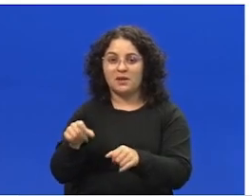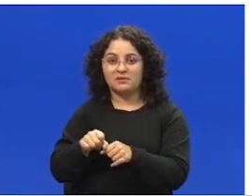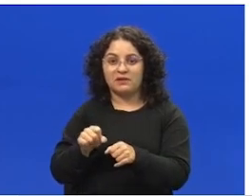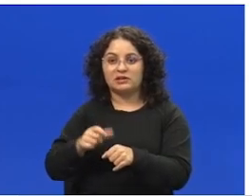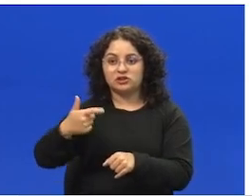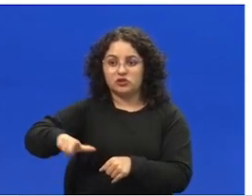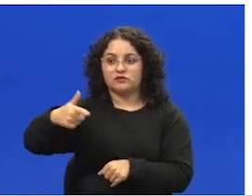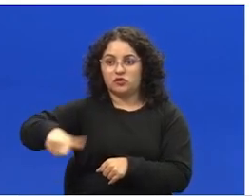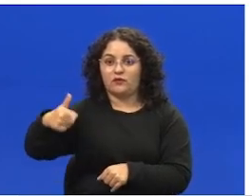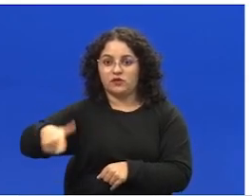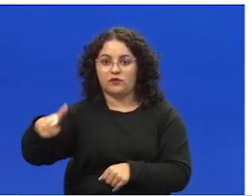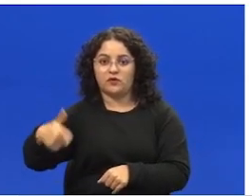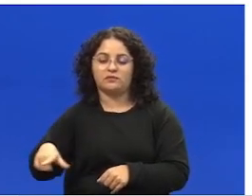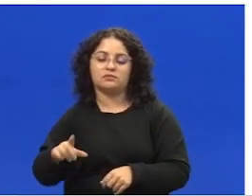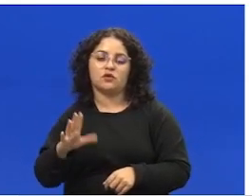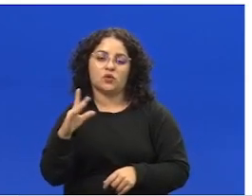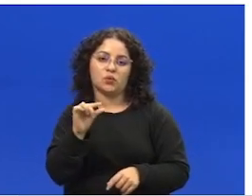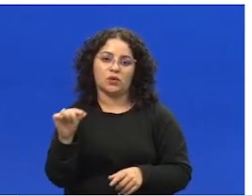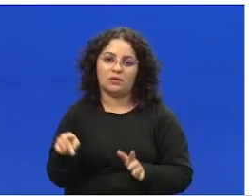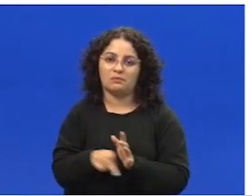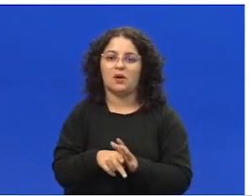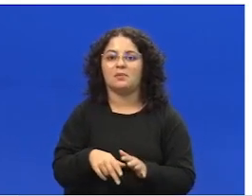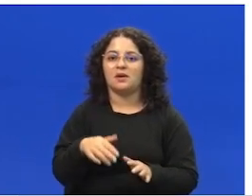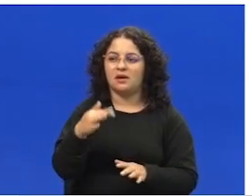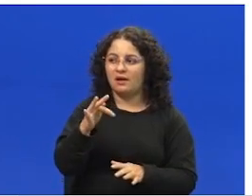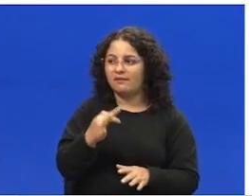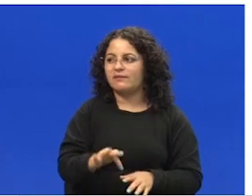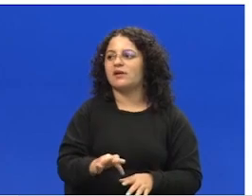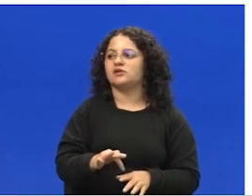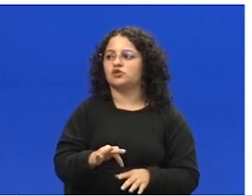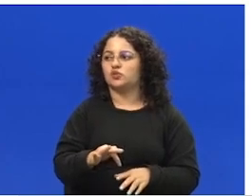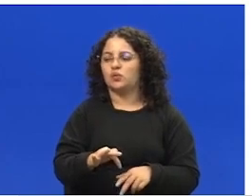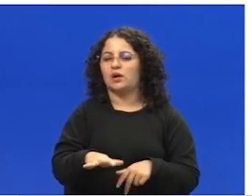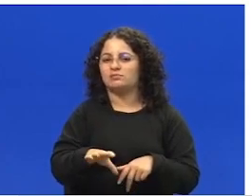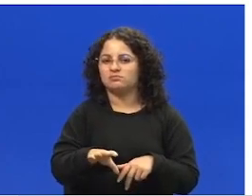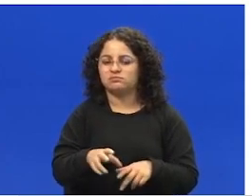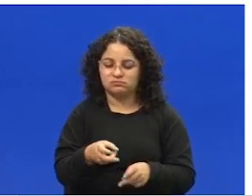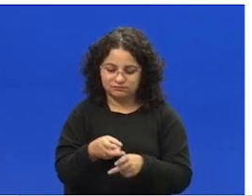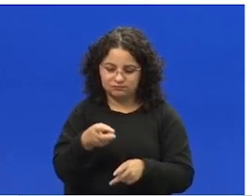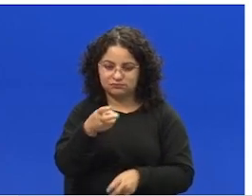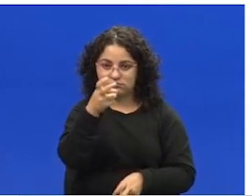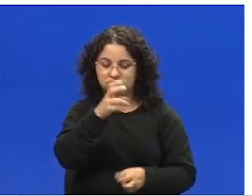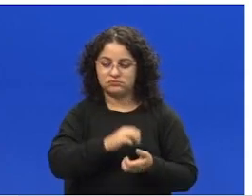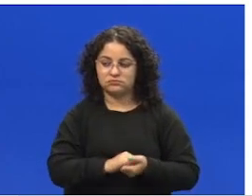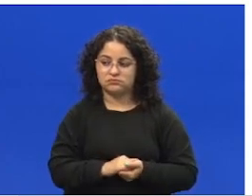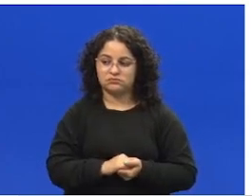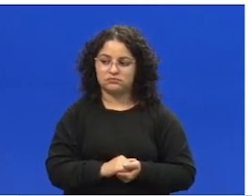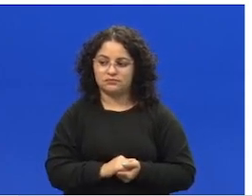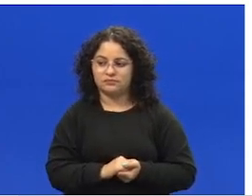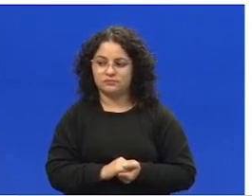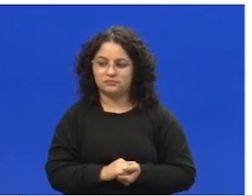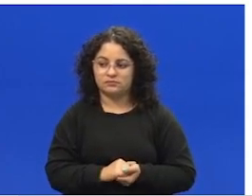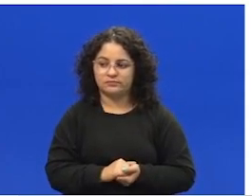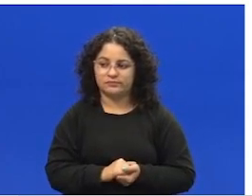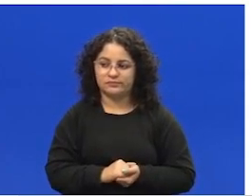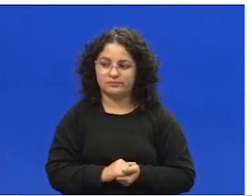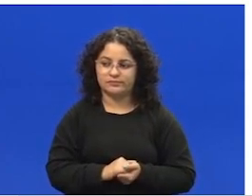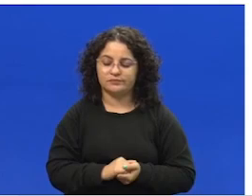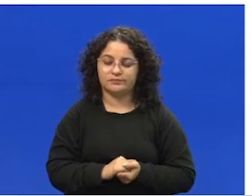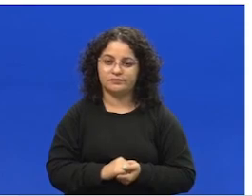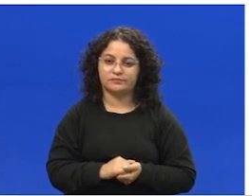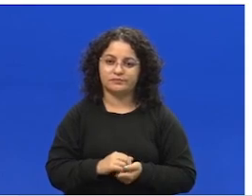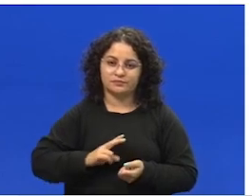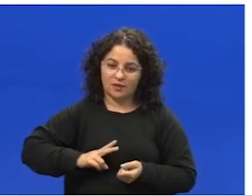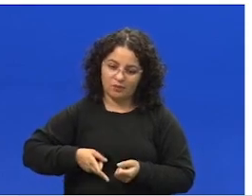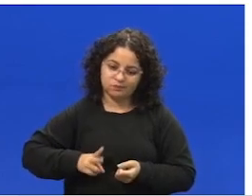repetitivo, gera um processo inflamatório nessa região que, consequente, né, de forma